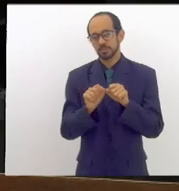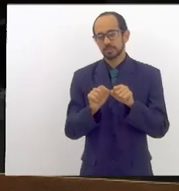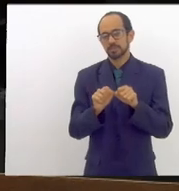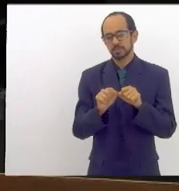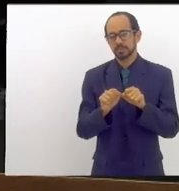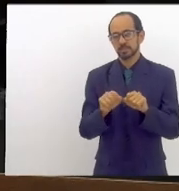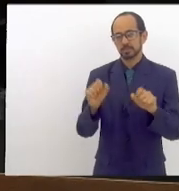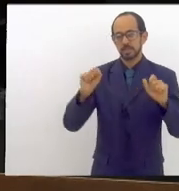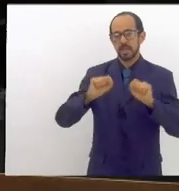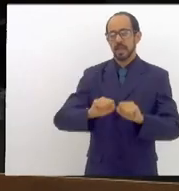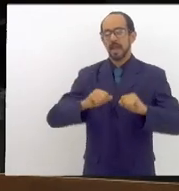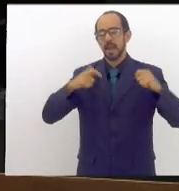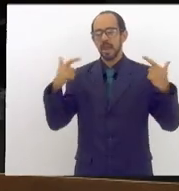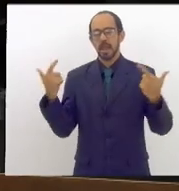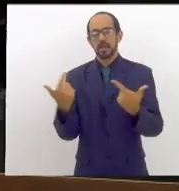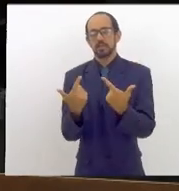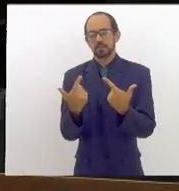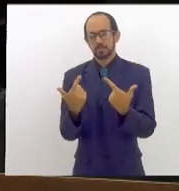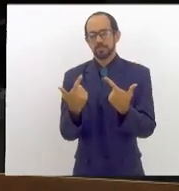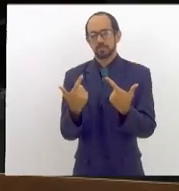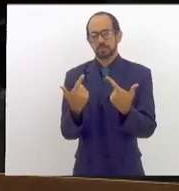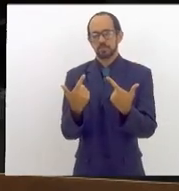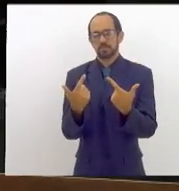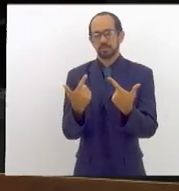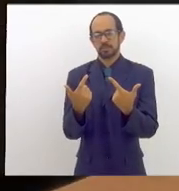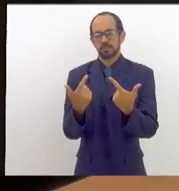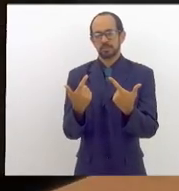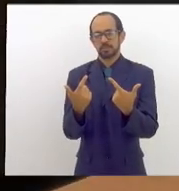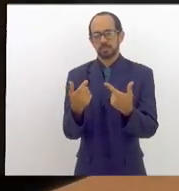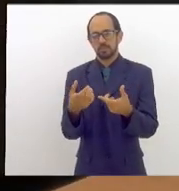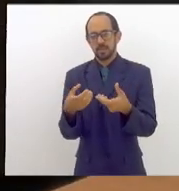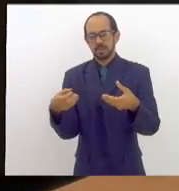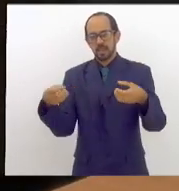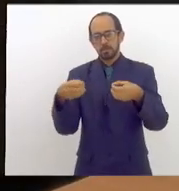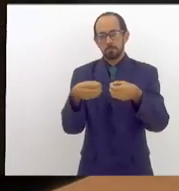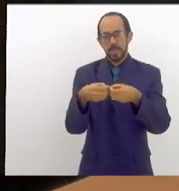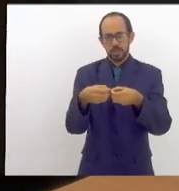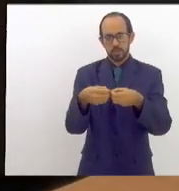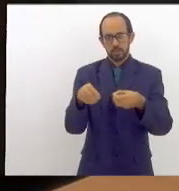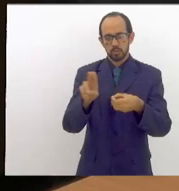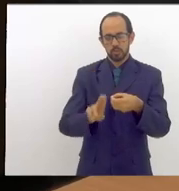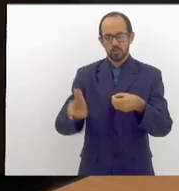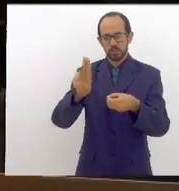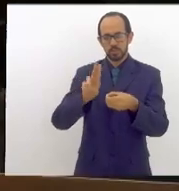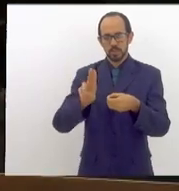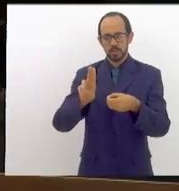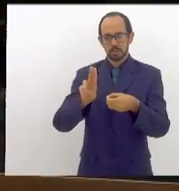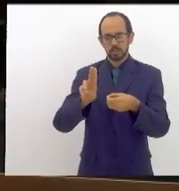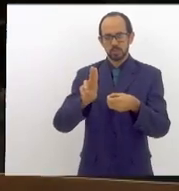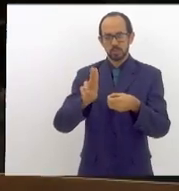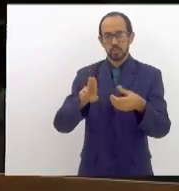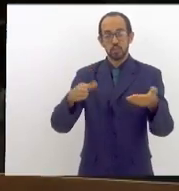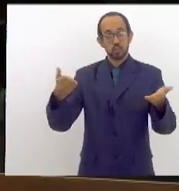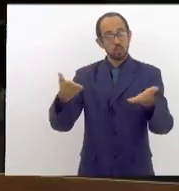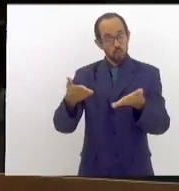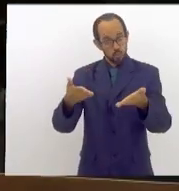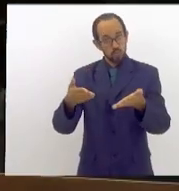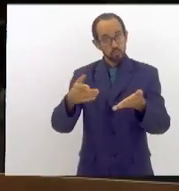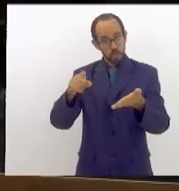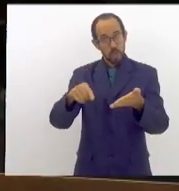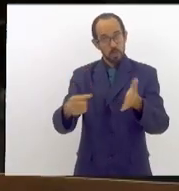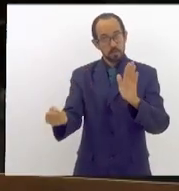que a Assembleia Legislativa se aproximasse da academia e o dia de hoje marcou isso